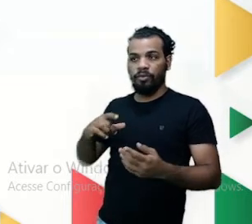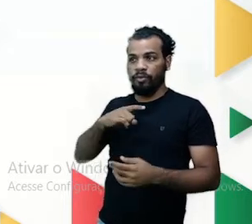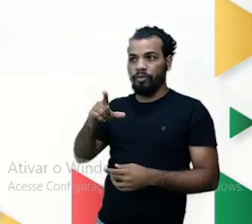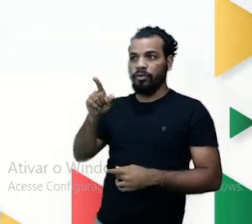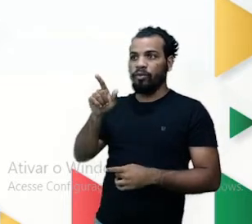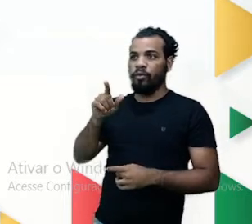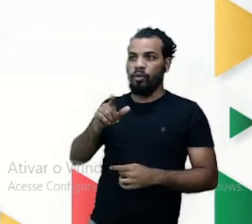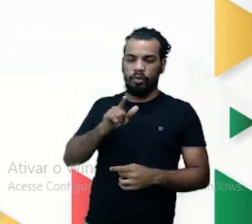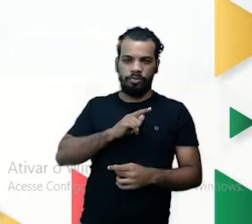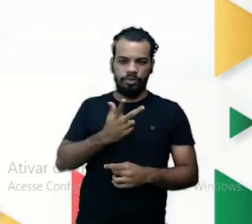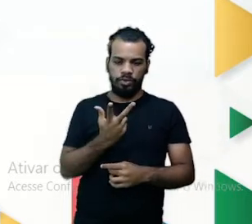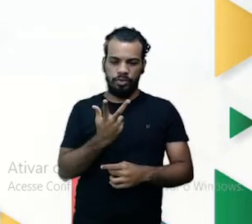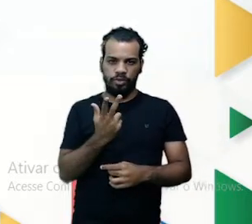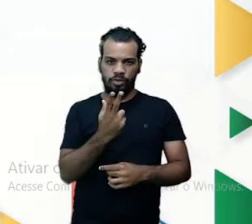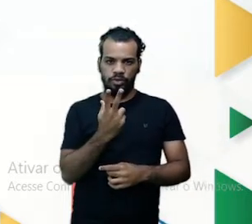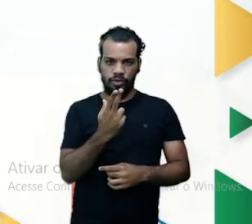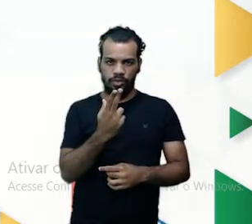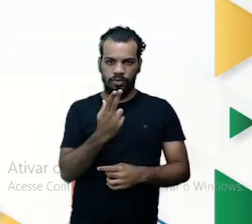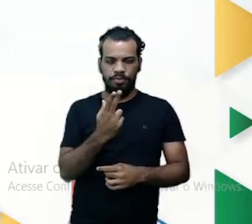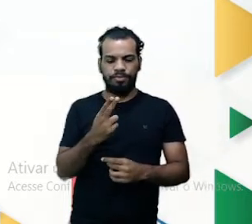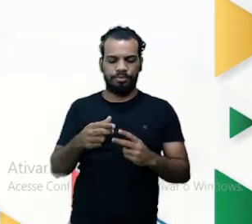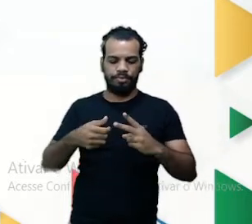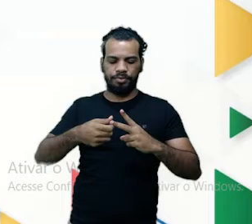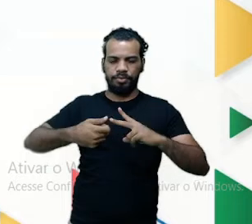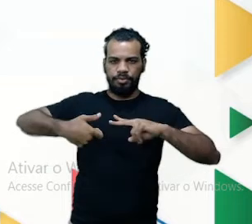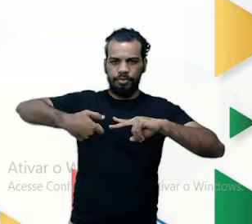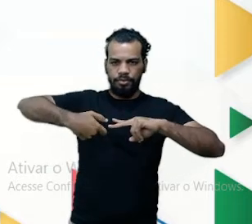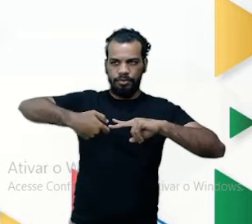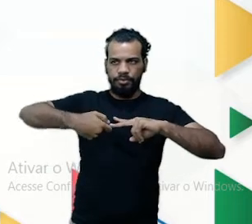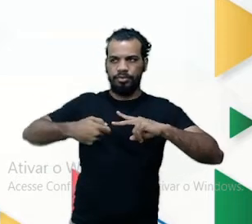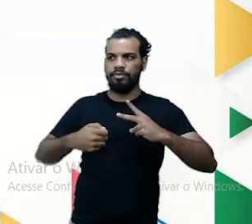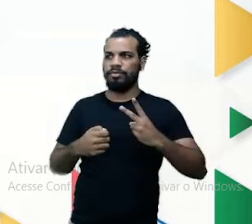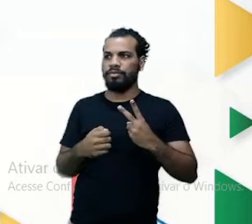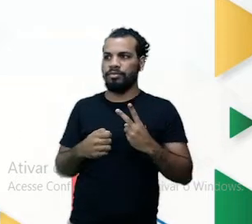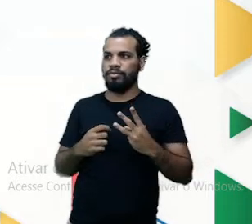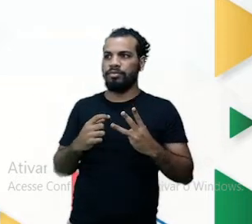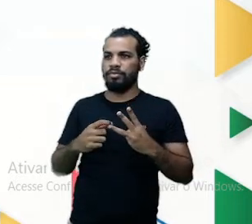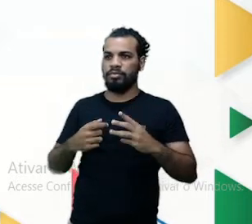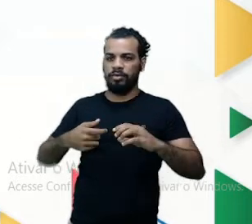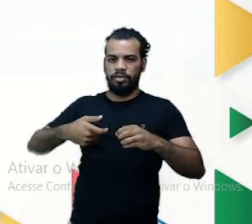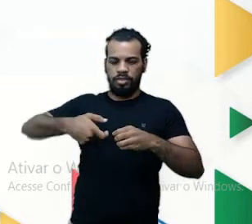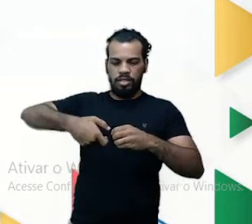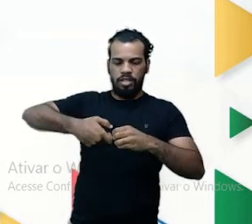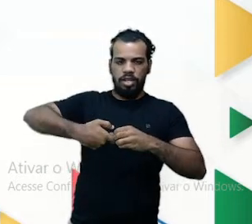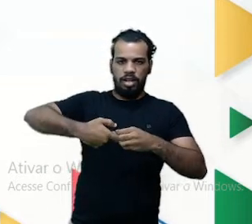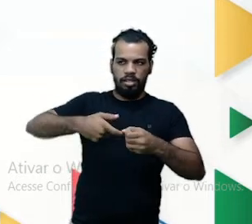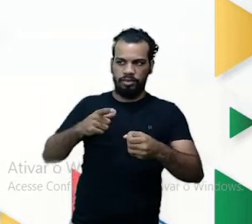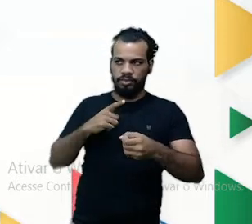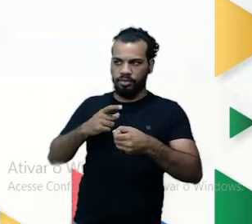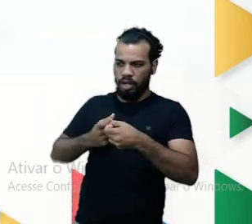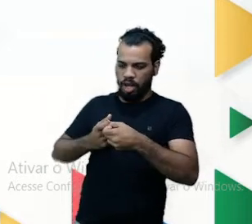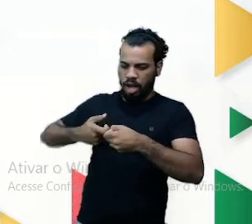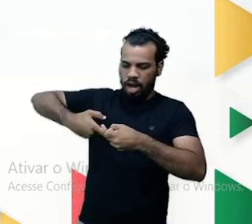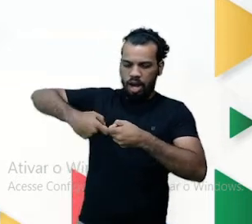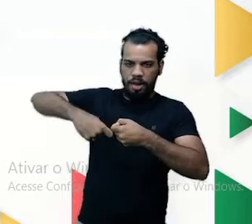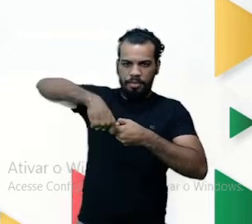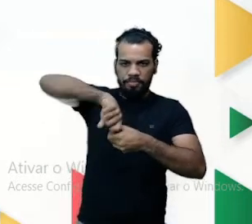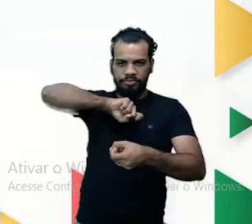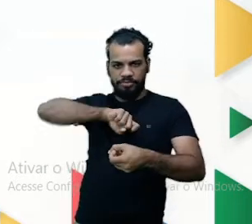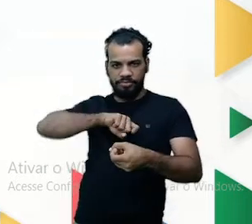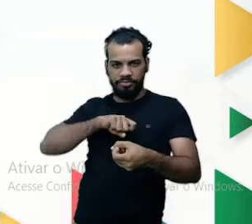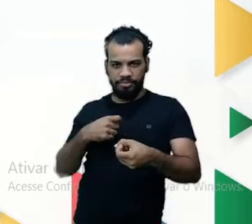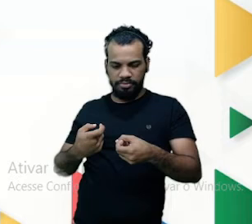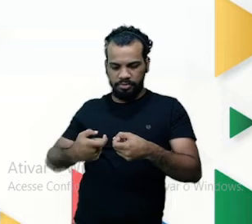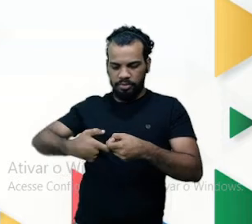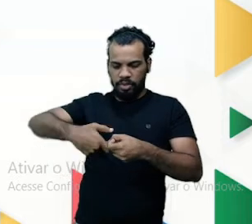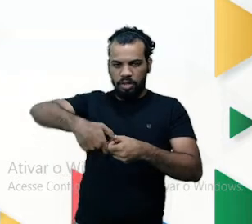tesoura, você tem ali um cortador de unha, ou até mesmo, se você pode ver, um abridor de garrafa. O